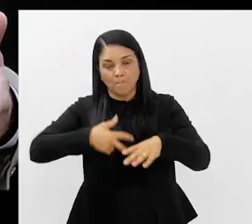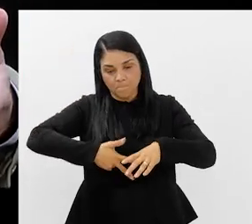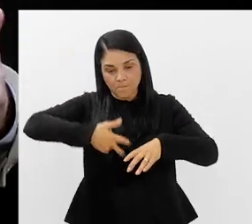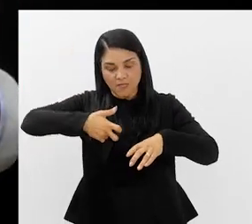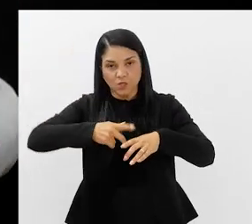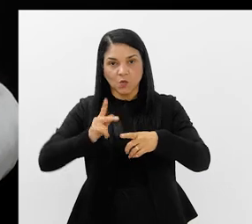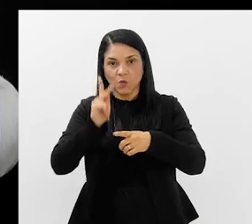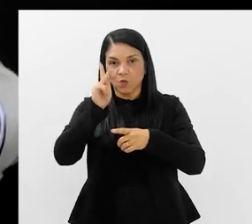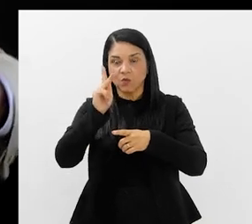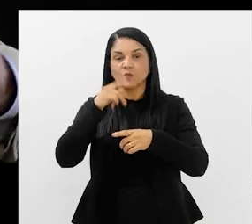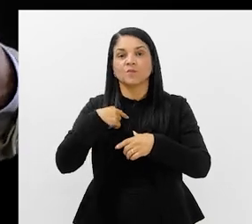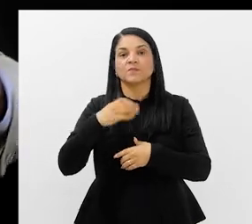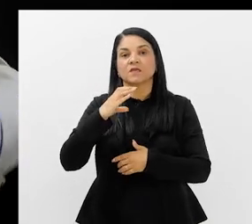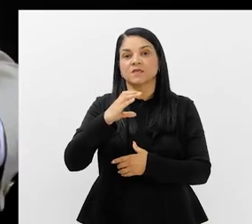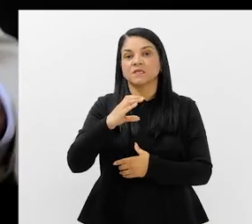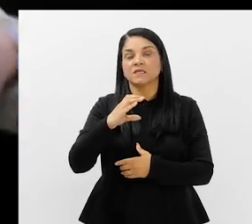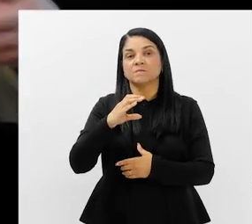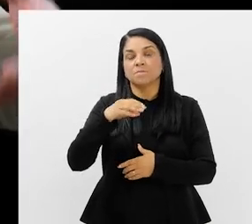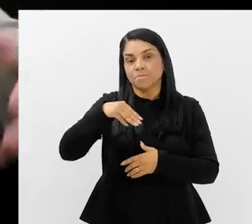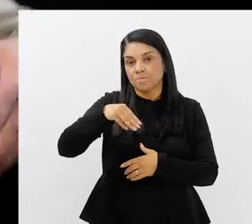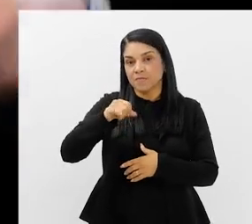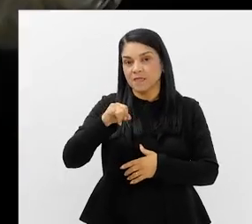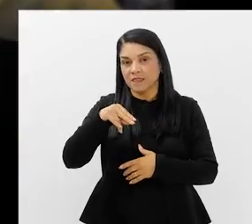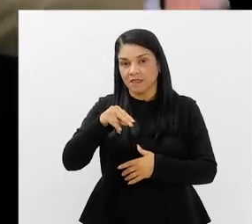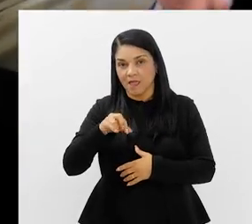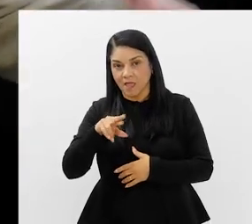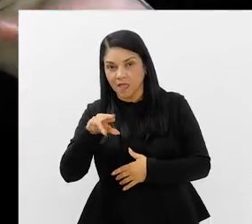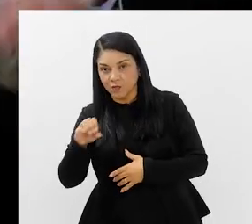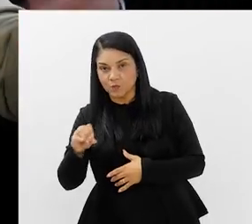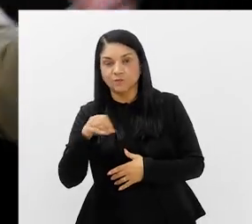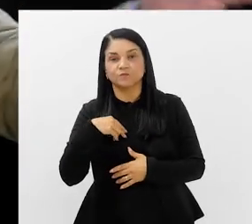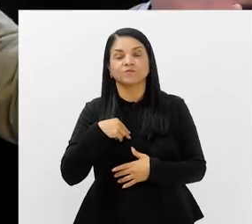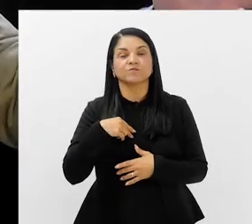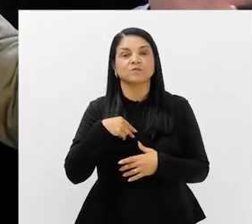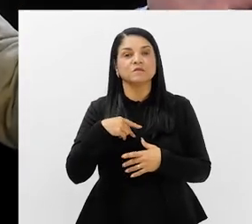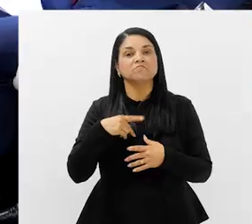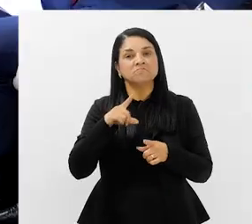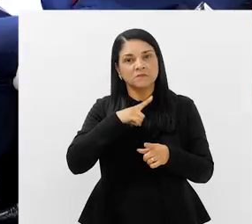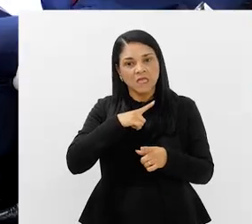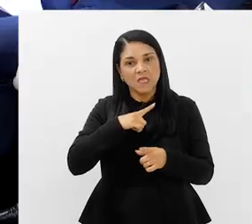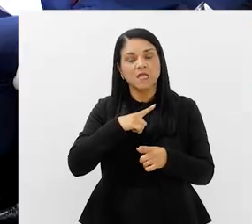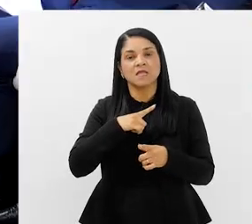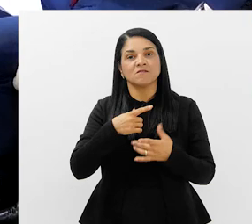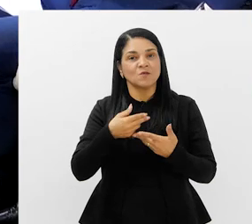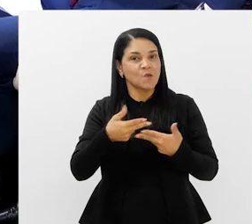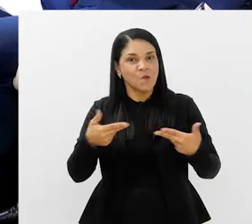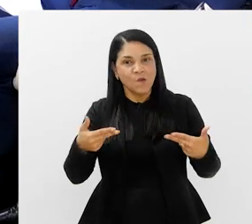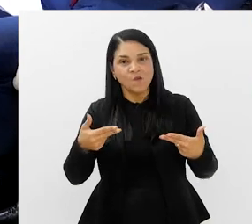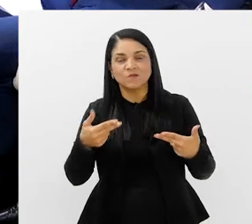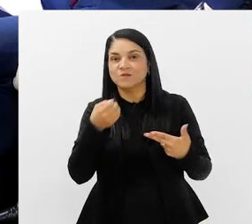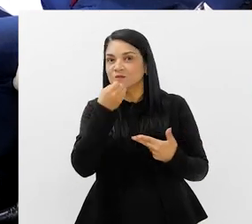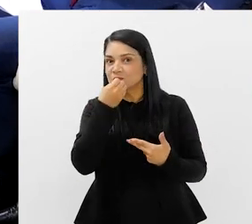nós temos petróleo, hidrocarboneto, nós temos minério, isso tudo é direito ambiental. São bens